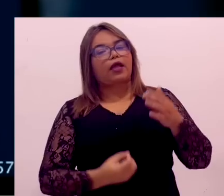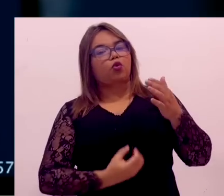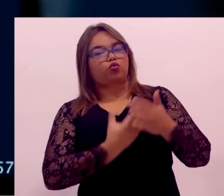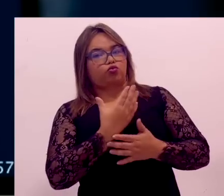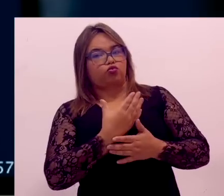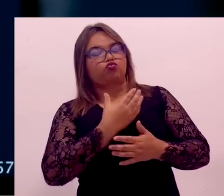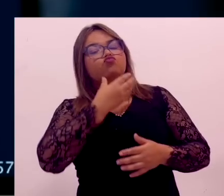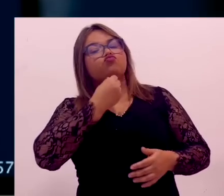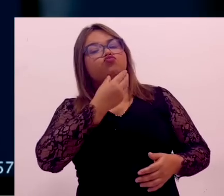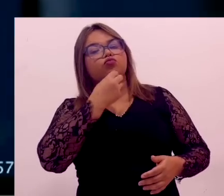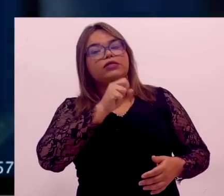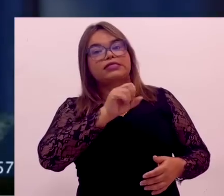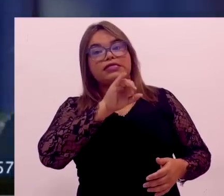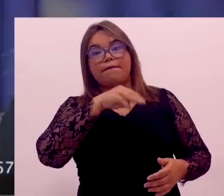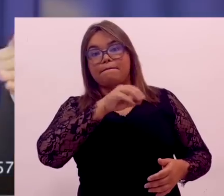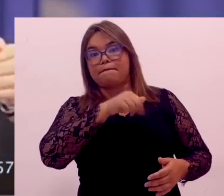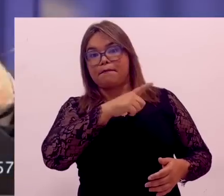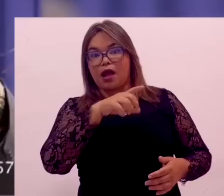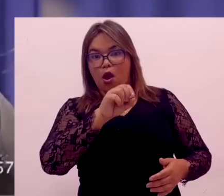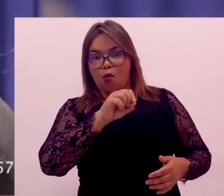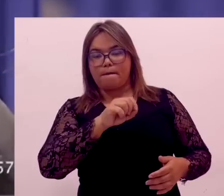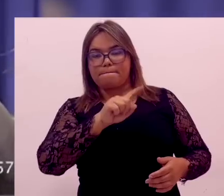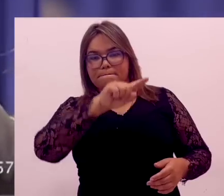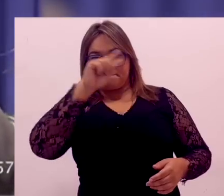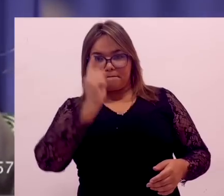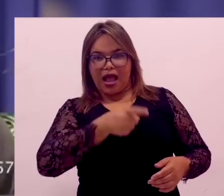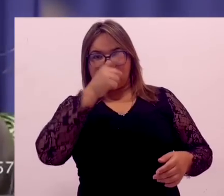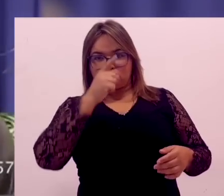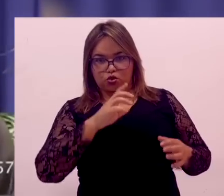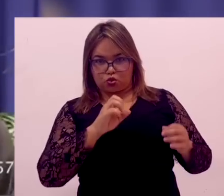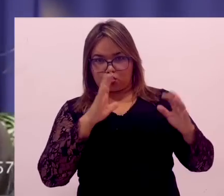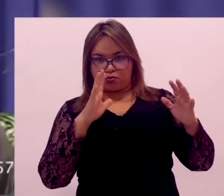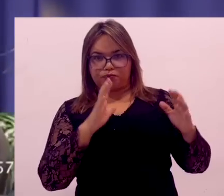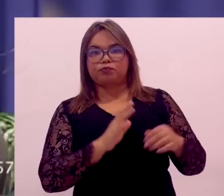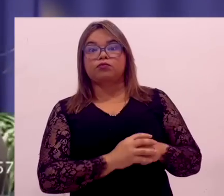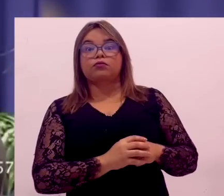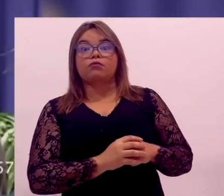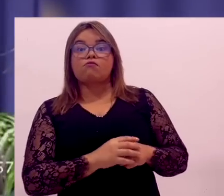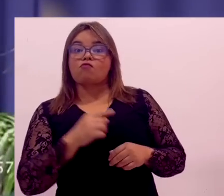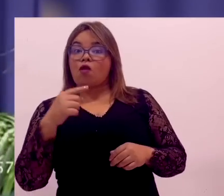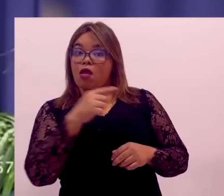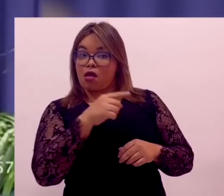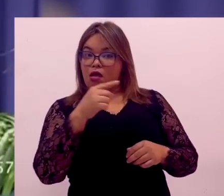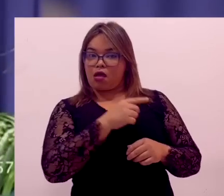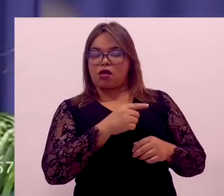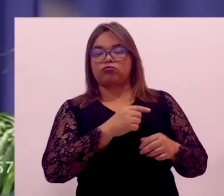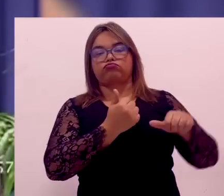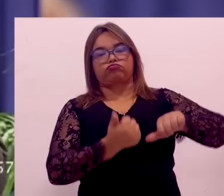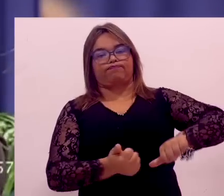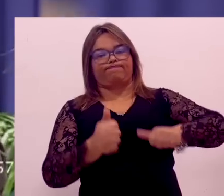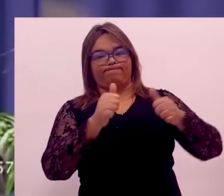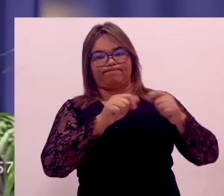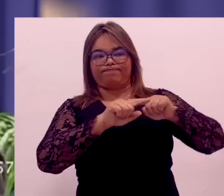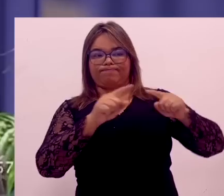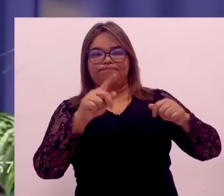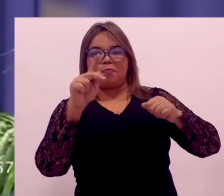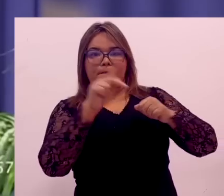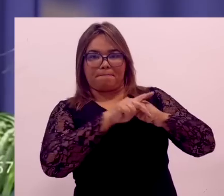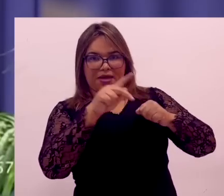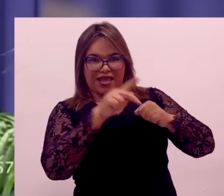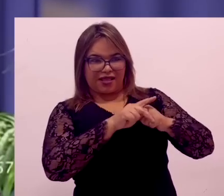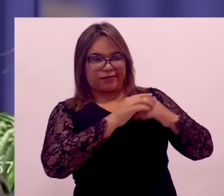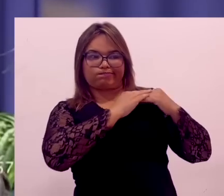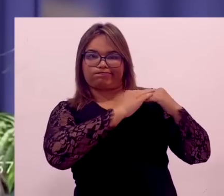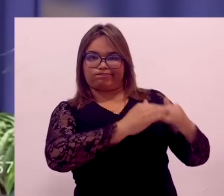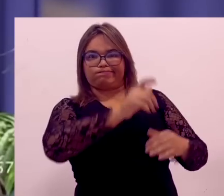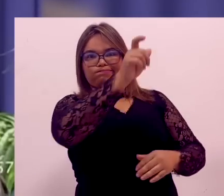feiticeiro que se disfarçava de cristão. Ele se batizou, mas foi